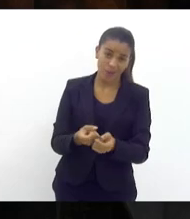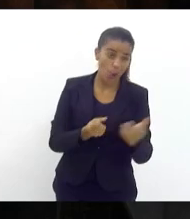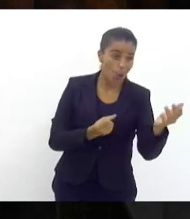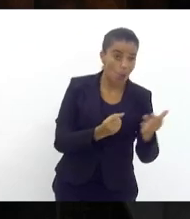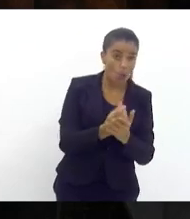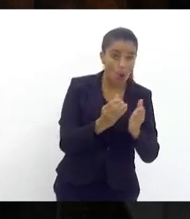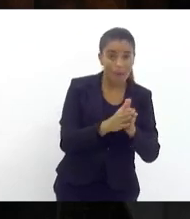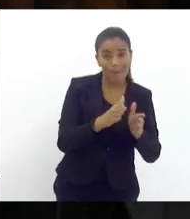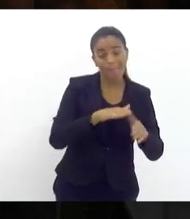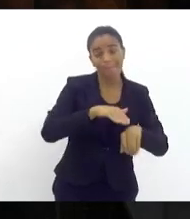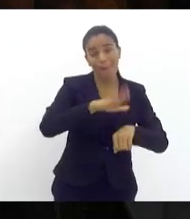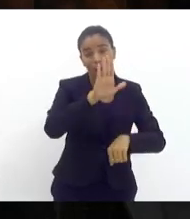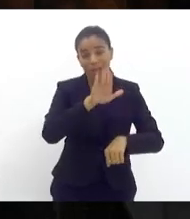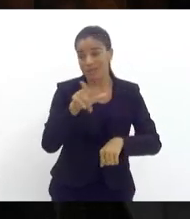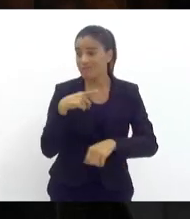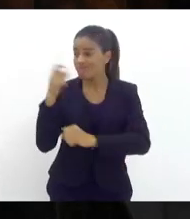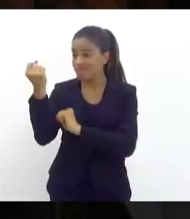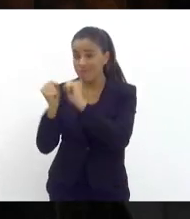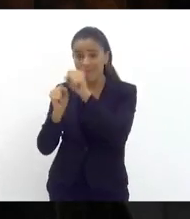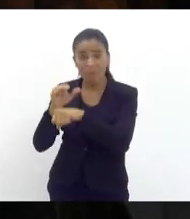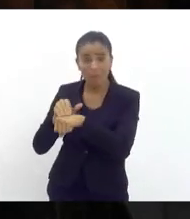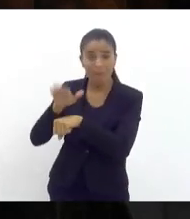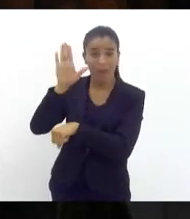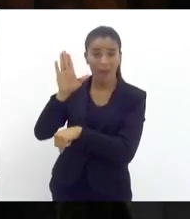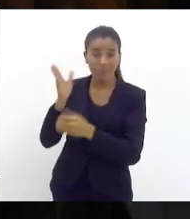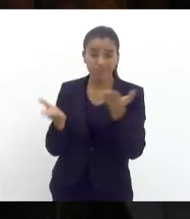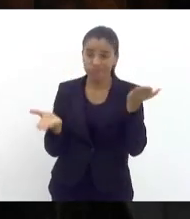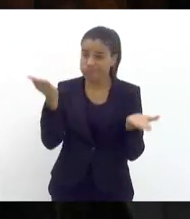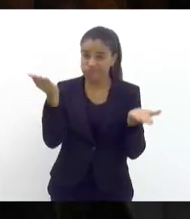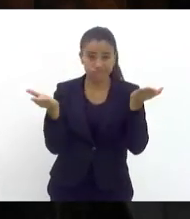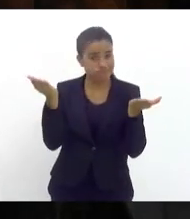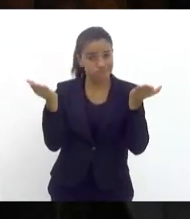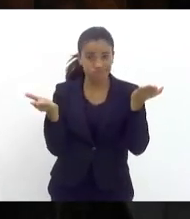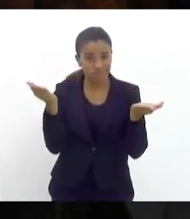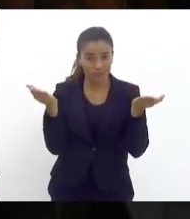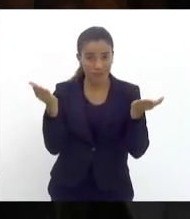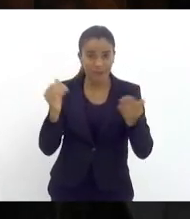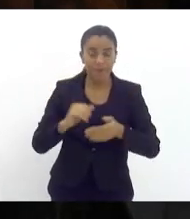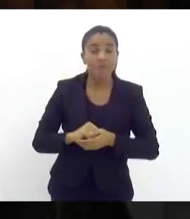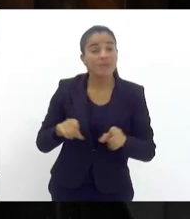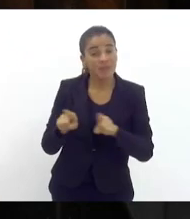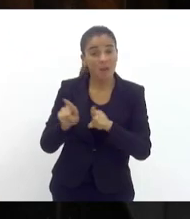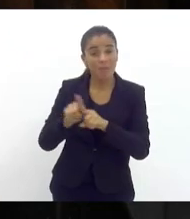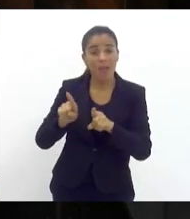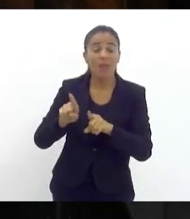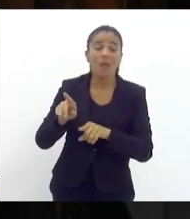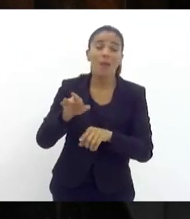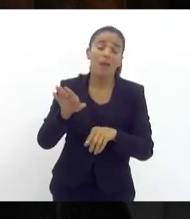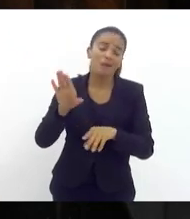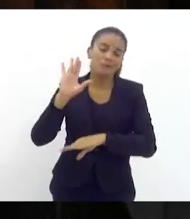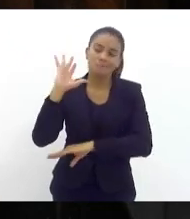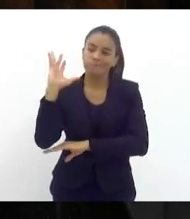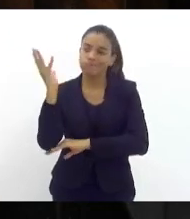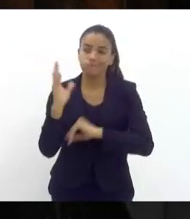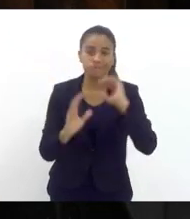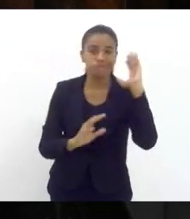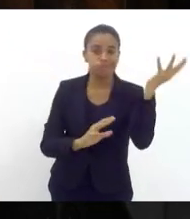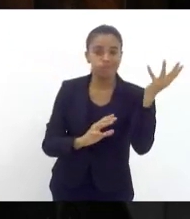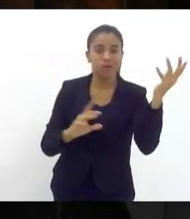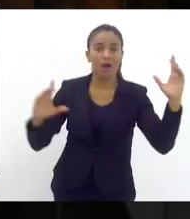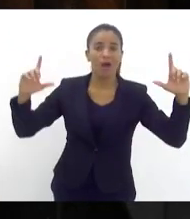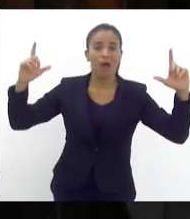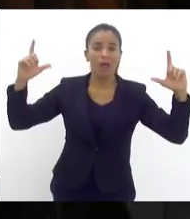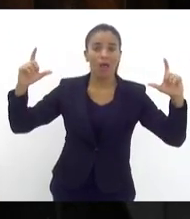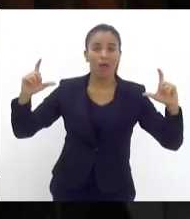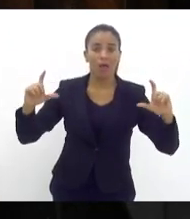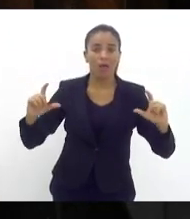a troco de destruição ambiental gigantescas parece que